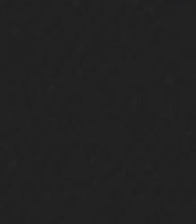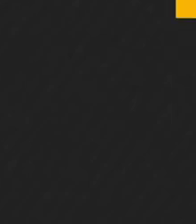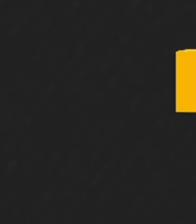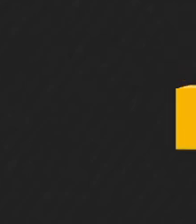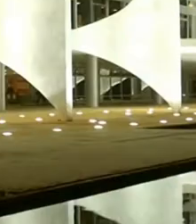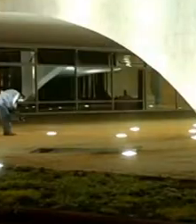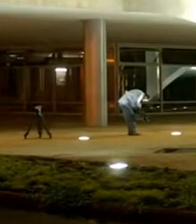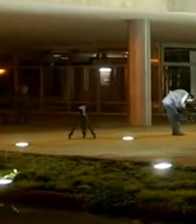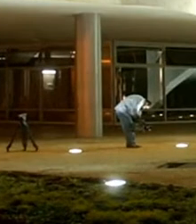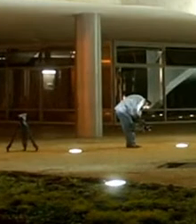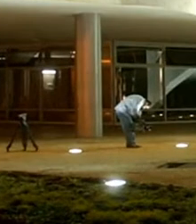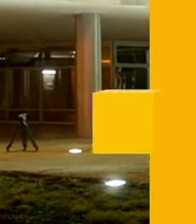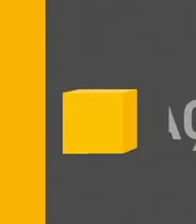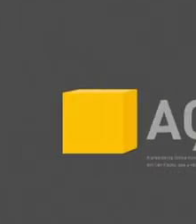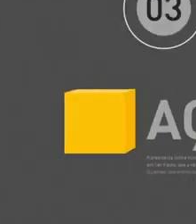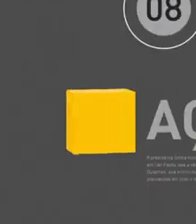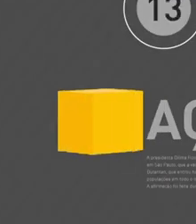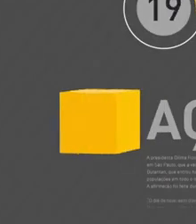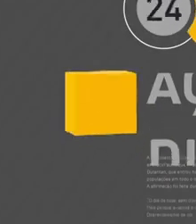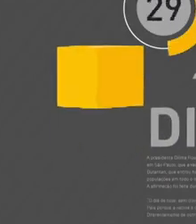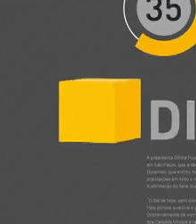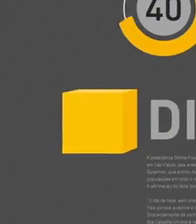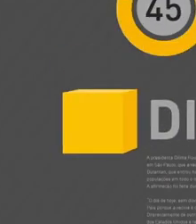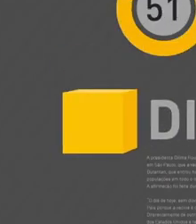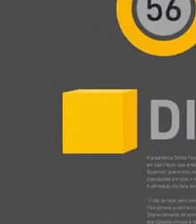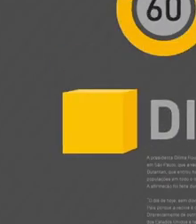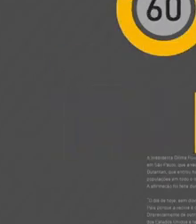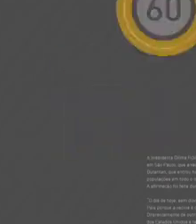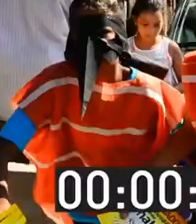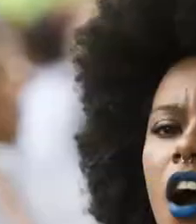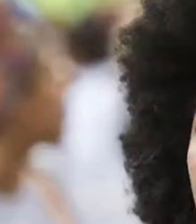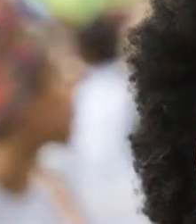o túnel